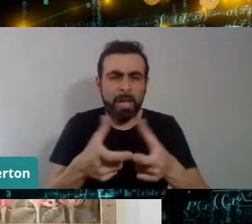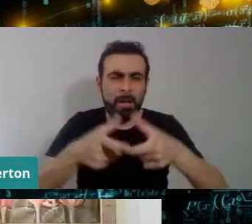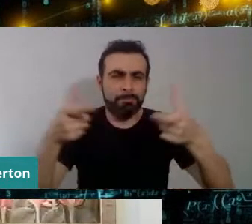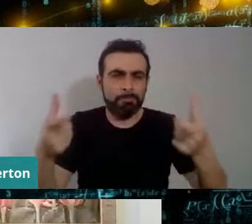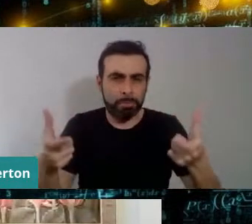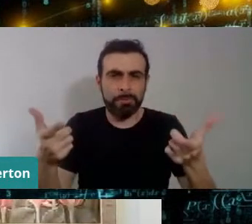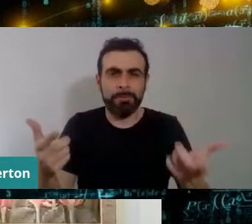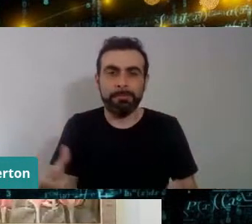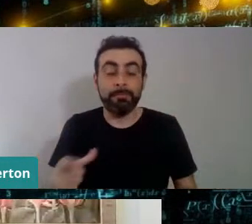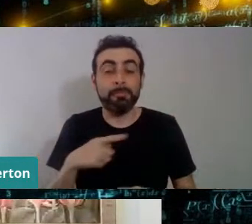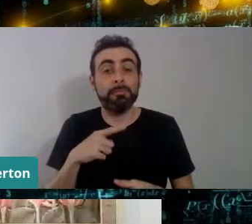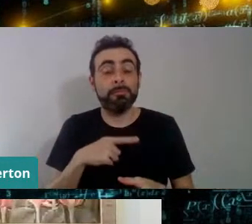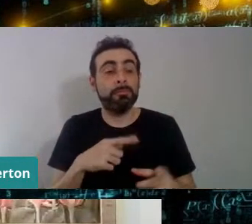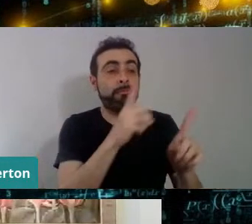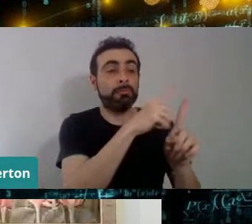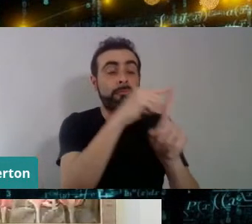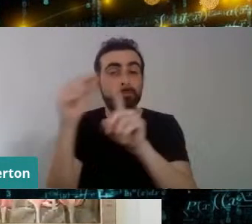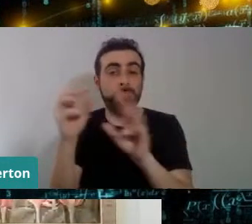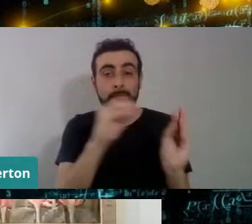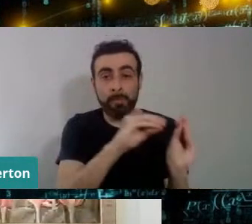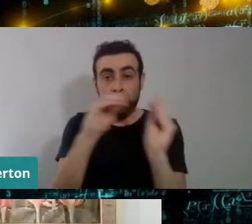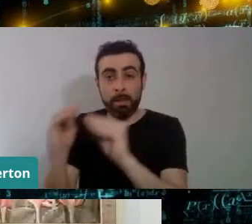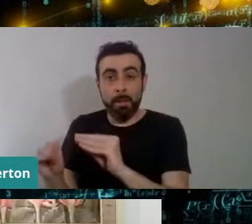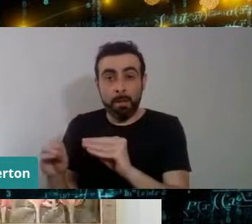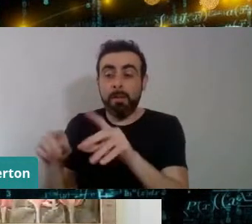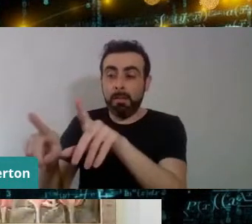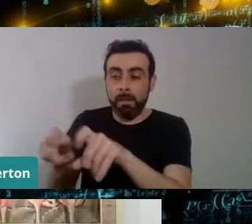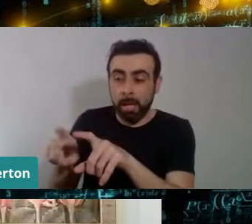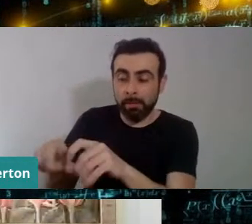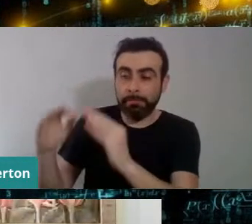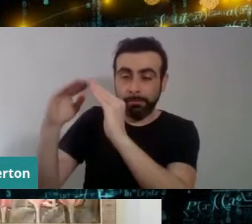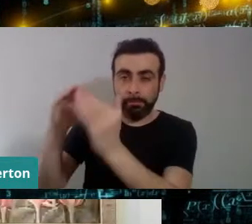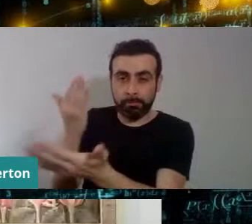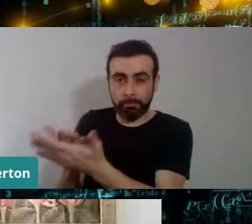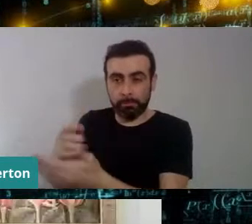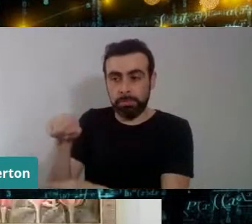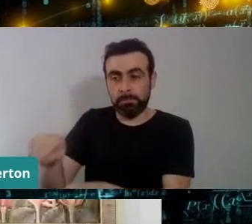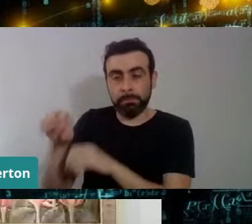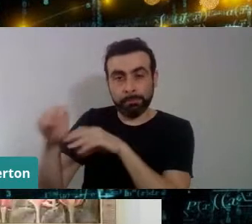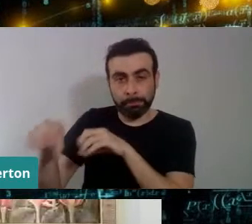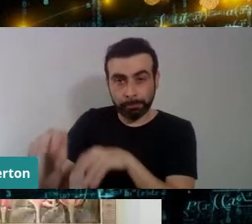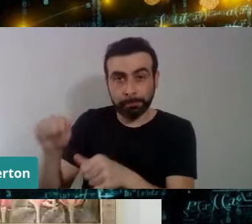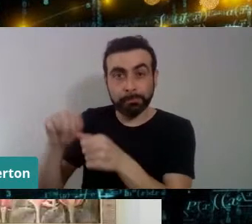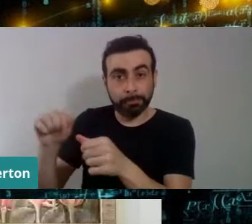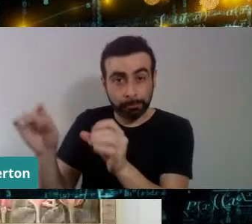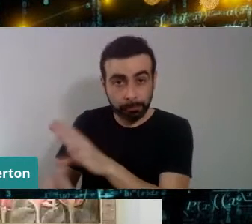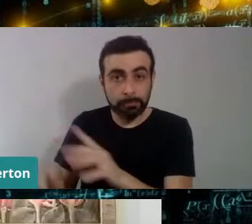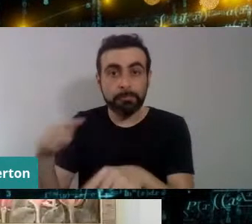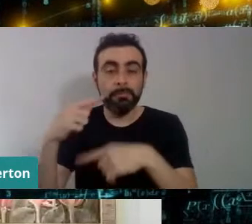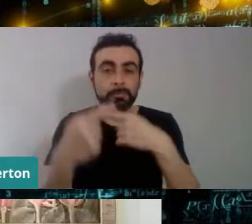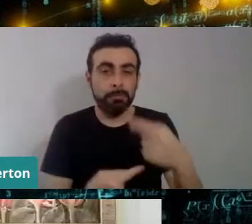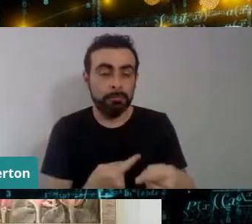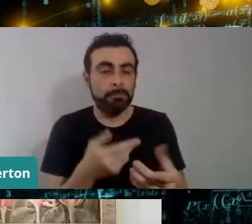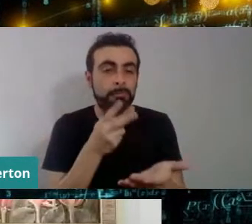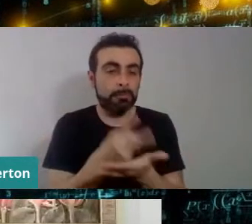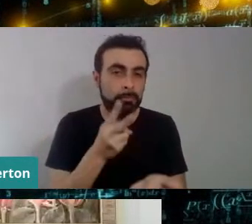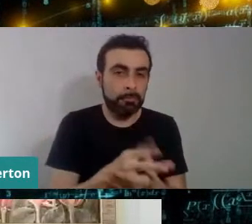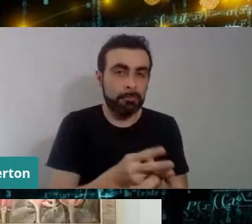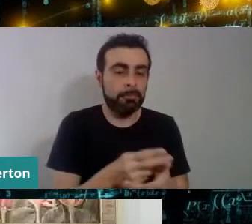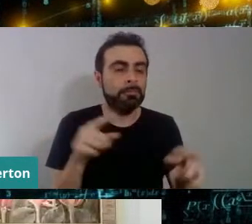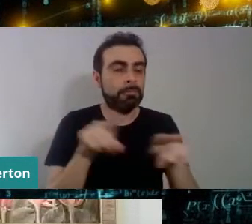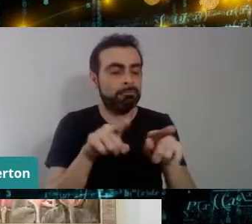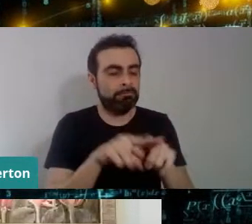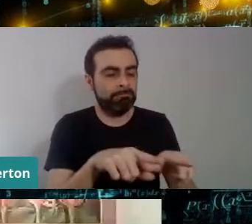fui embora. Aí fiz o agrícola, né? Depois fiz a agrimensura e aí fui trabalhar